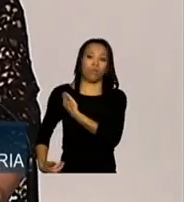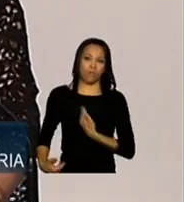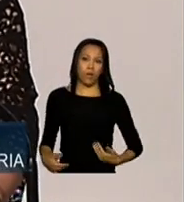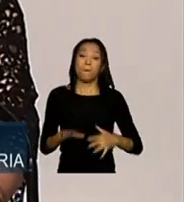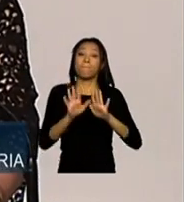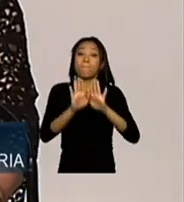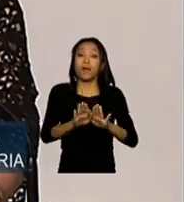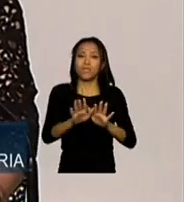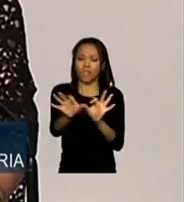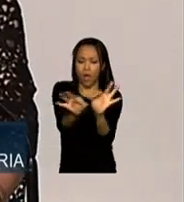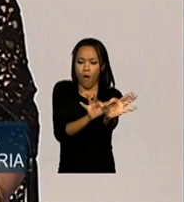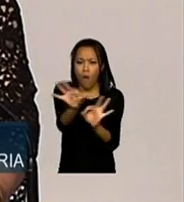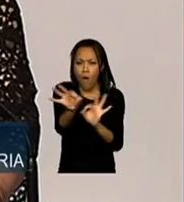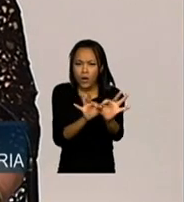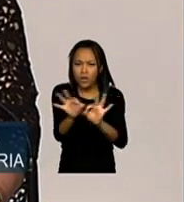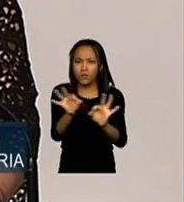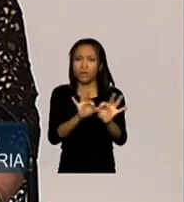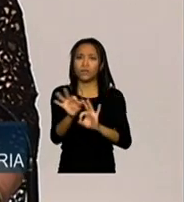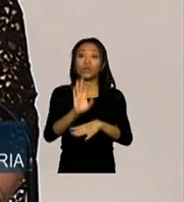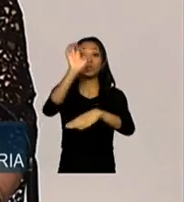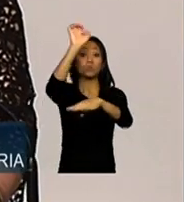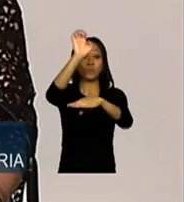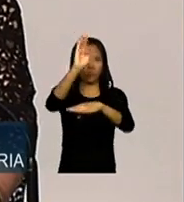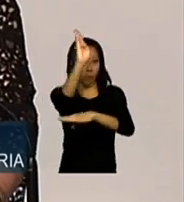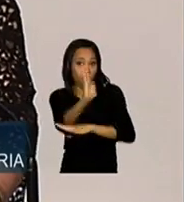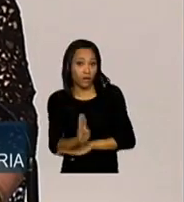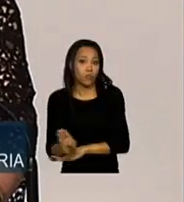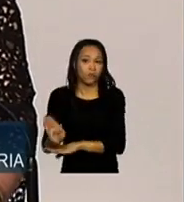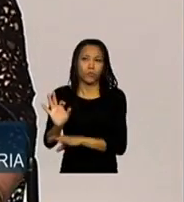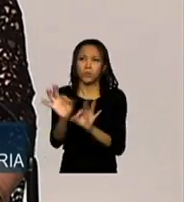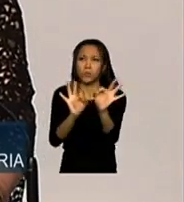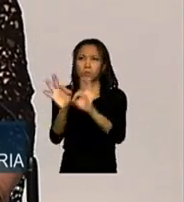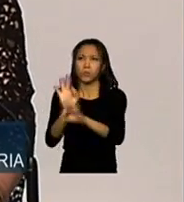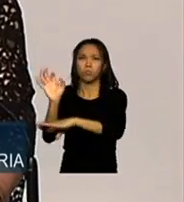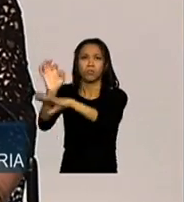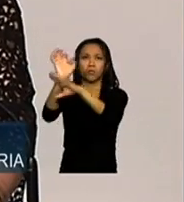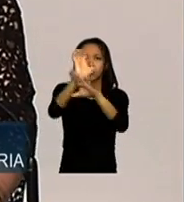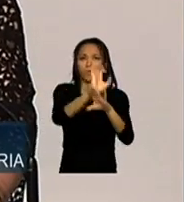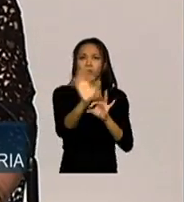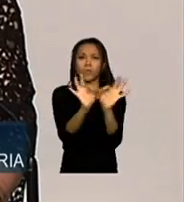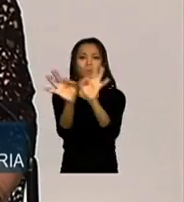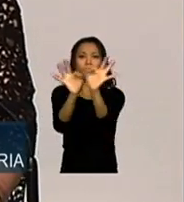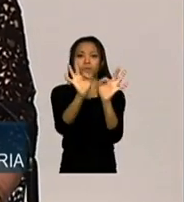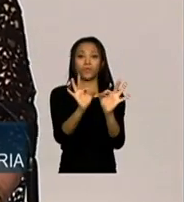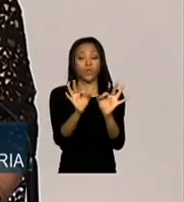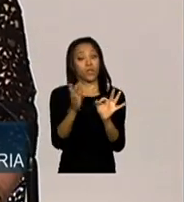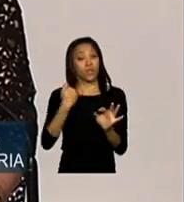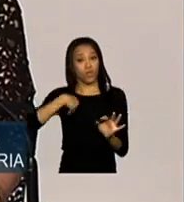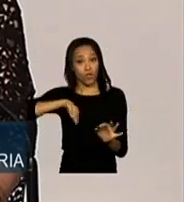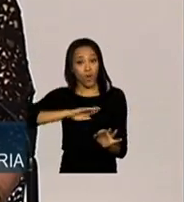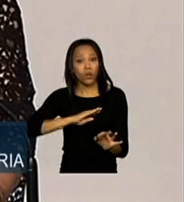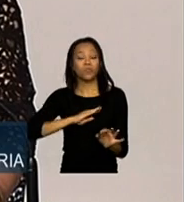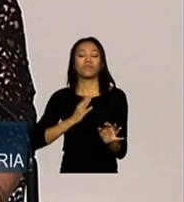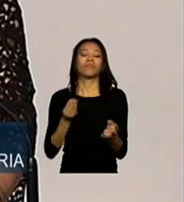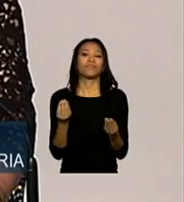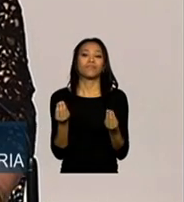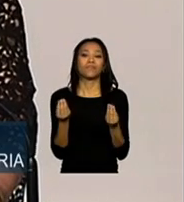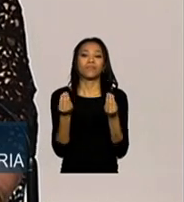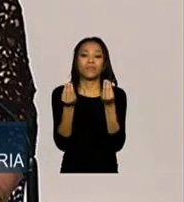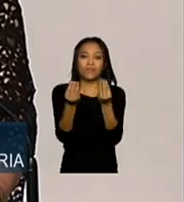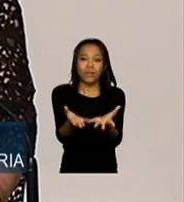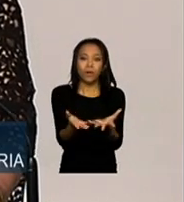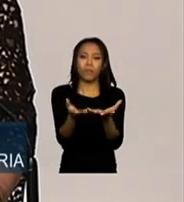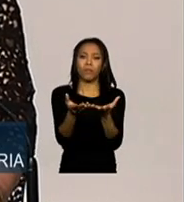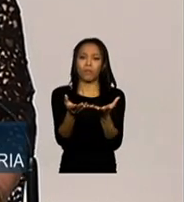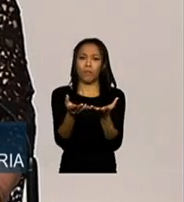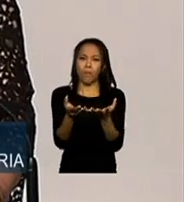das estruturas do Estado brasileiro. Requer que nós modernizemos